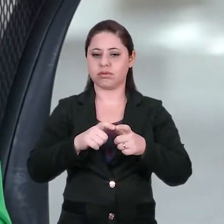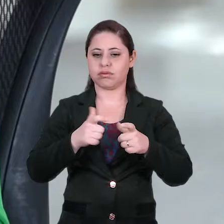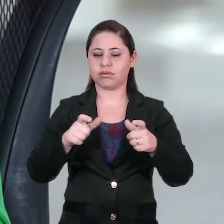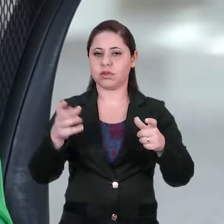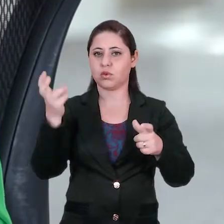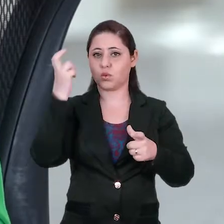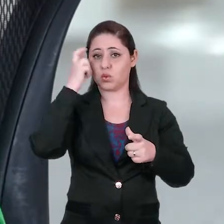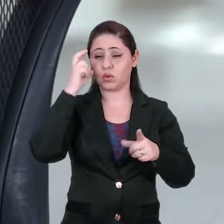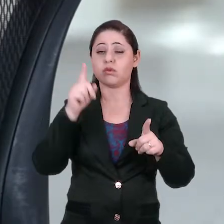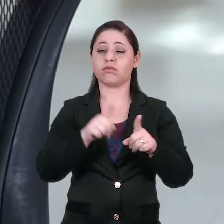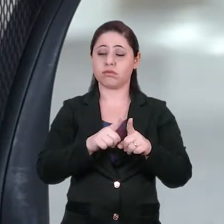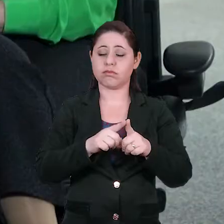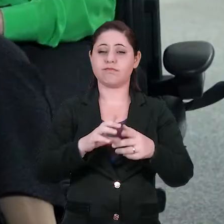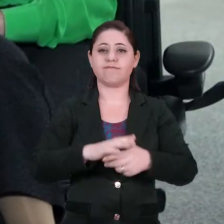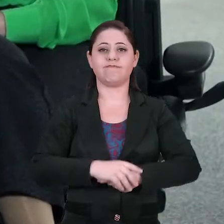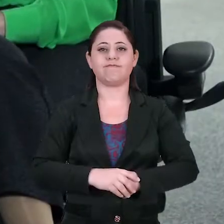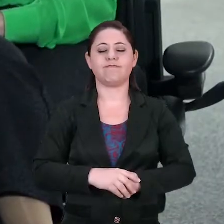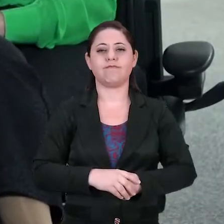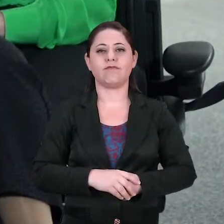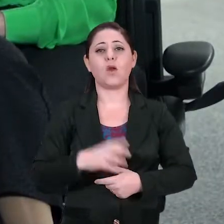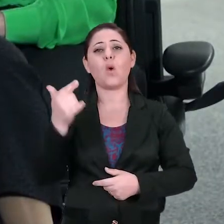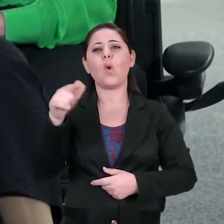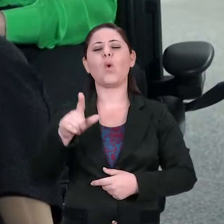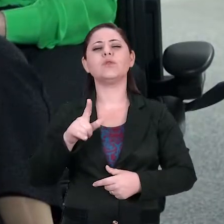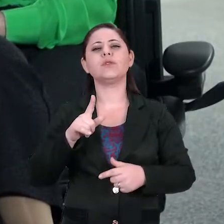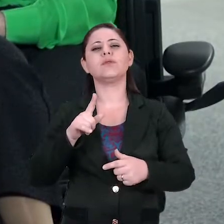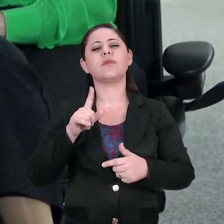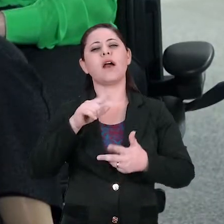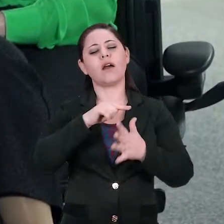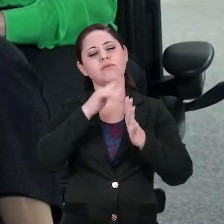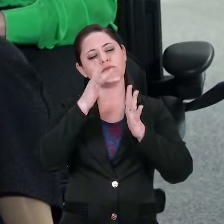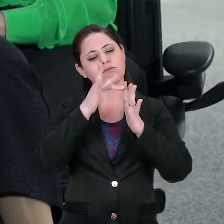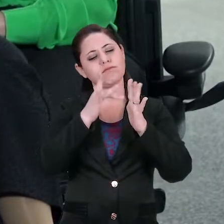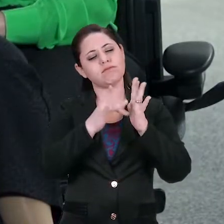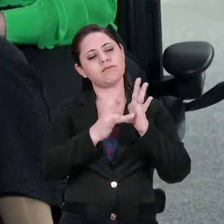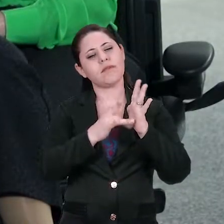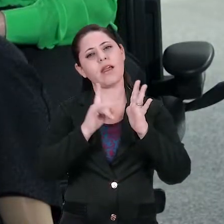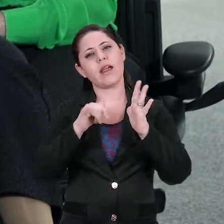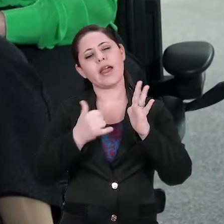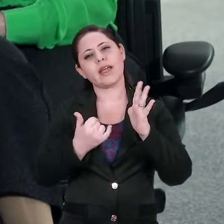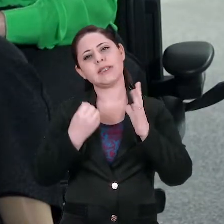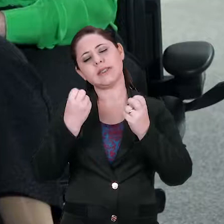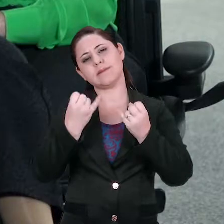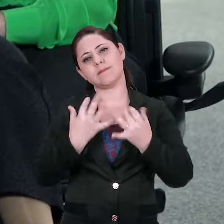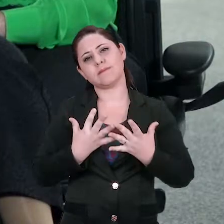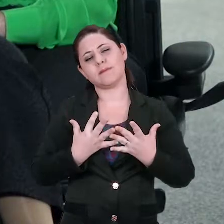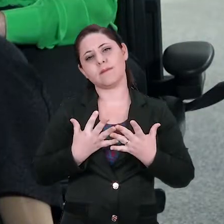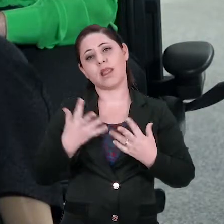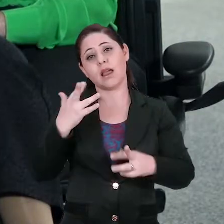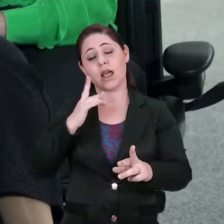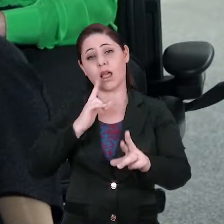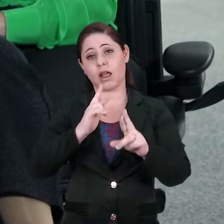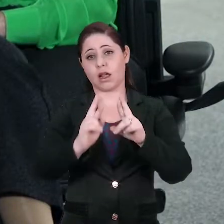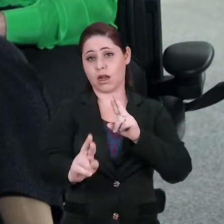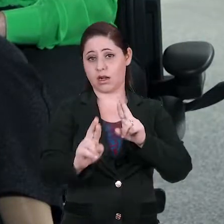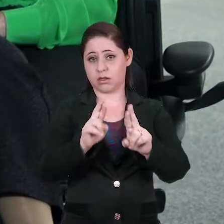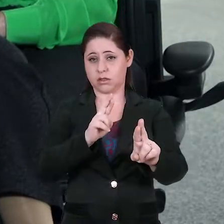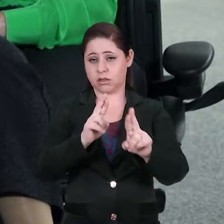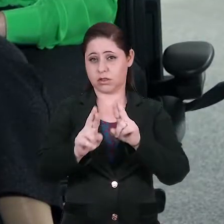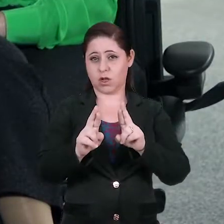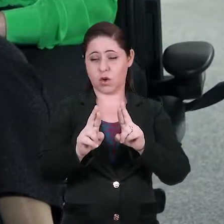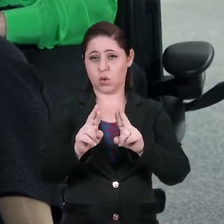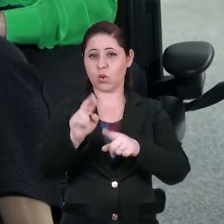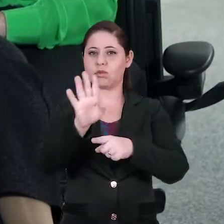para o nosso crescimento e para a nossa cultura também. Tá. O outro ponto, professora Marisa, que eu queria destacar é a tua